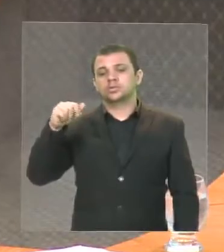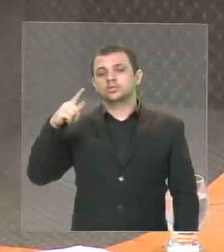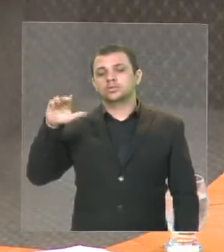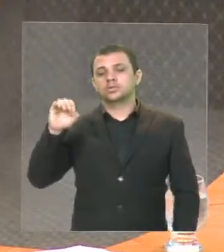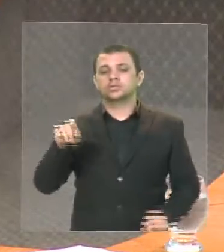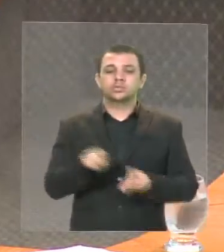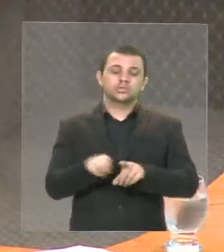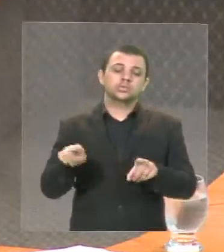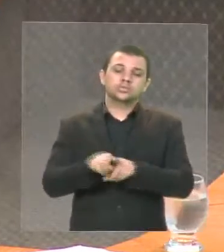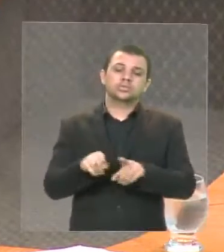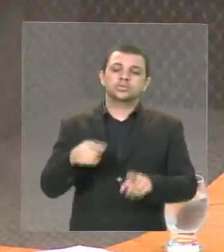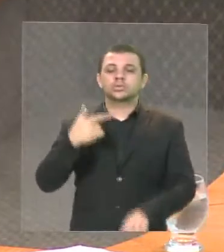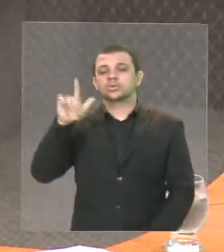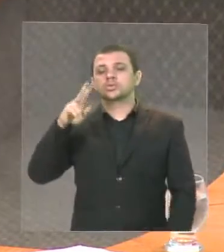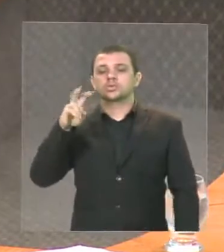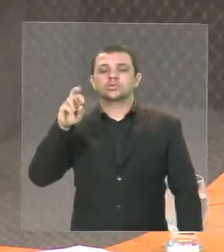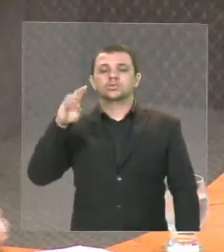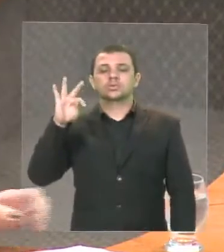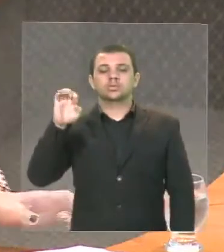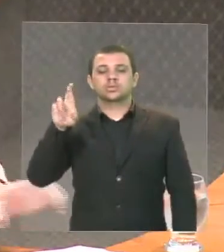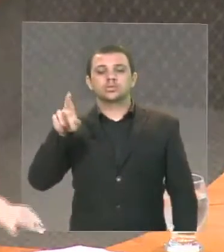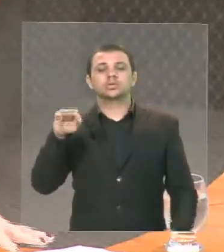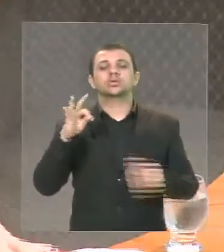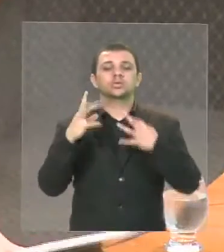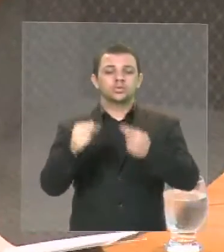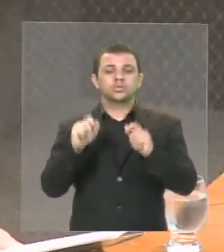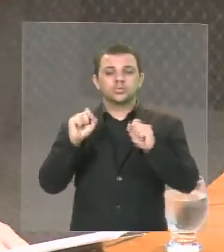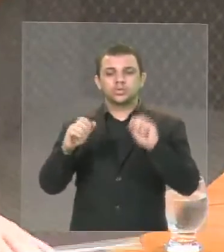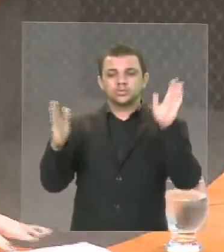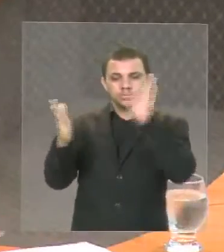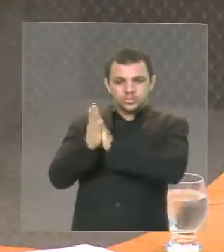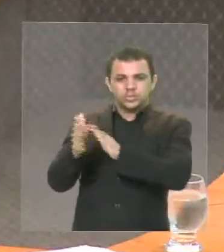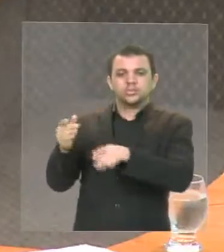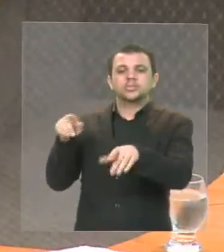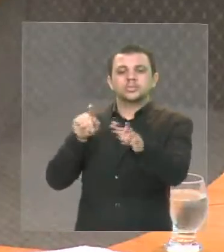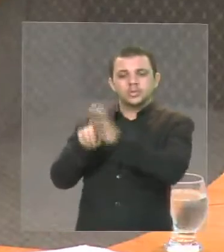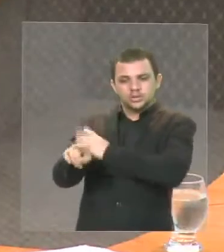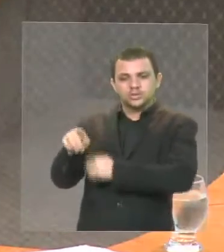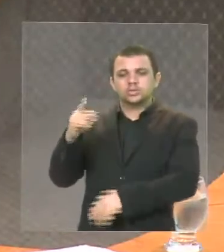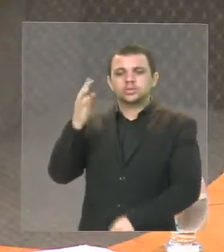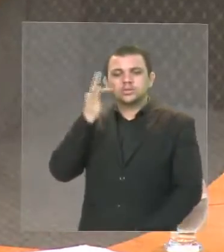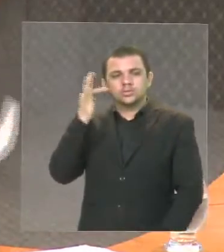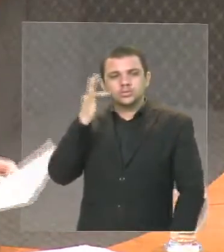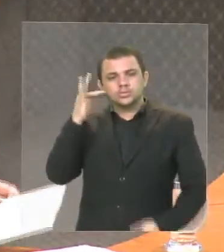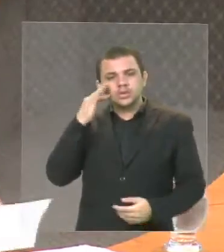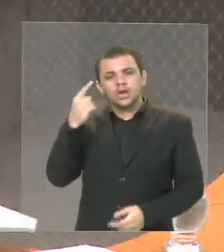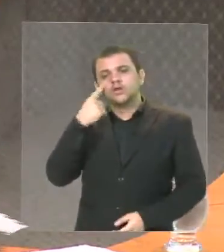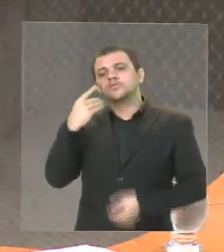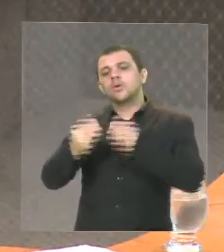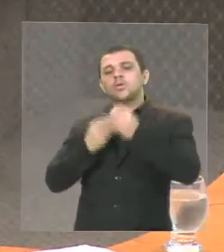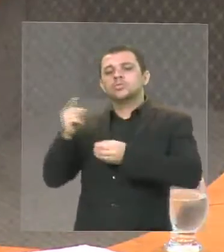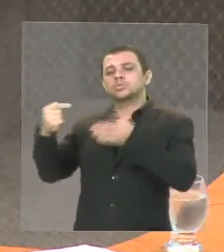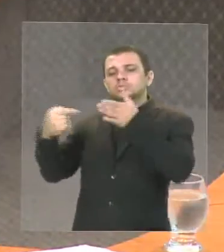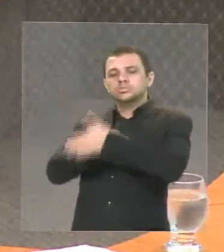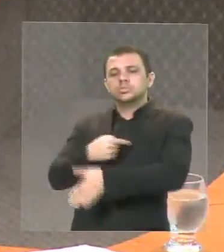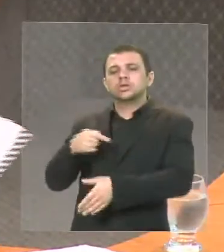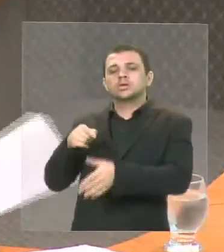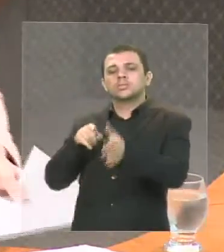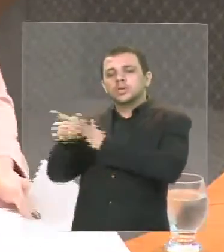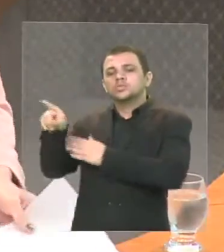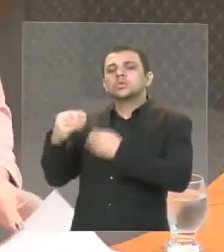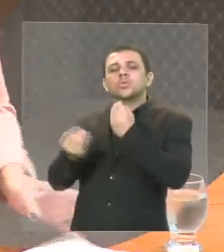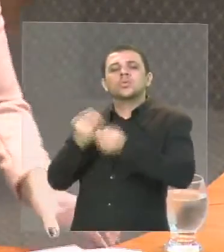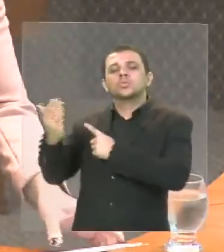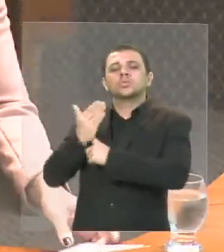para que cheguem ao governador Flávio Dino, para ver de que forma ele pode ajudar as suas